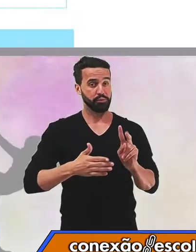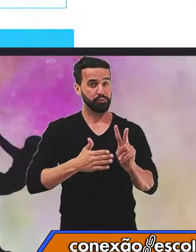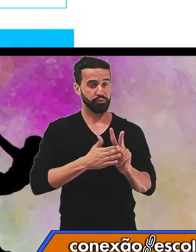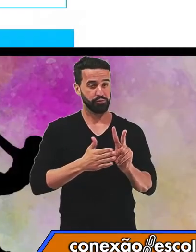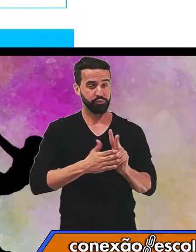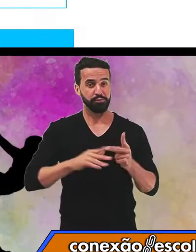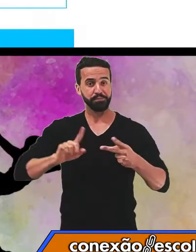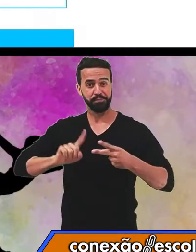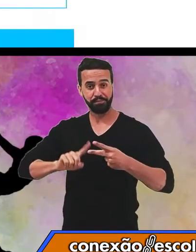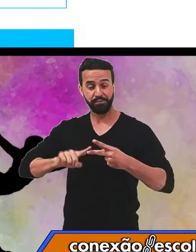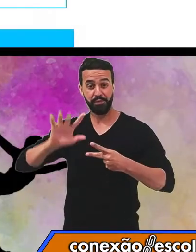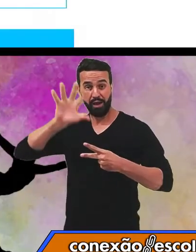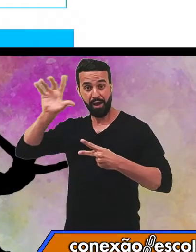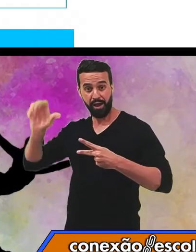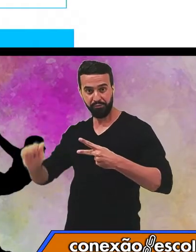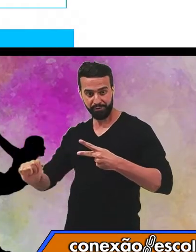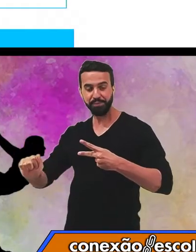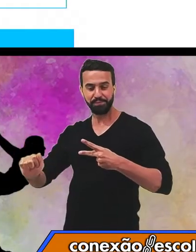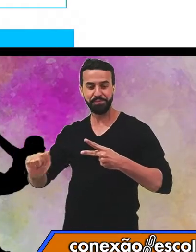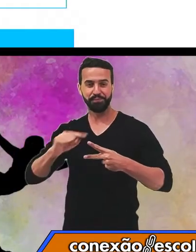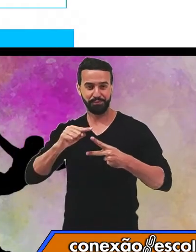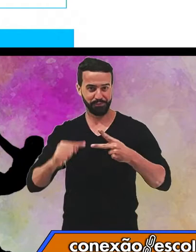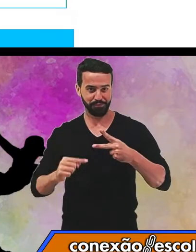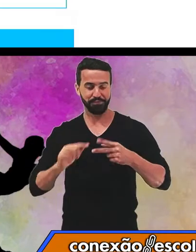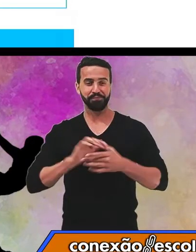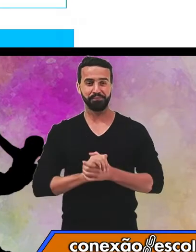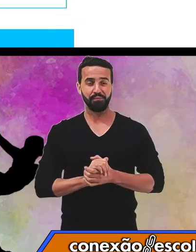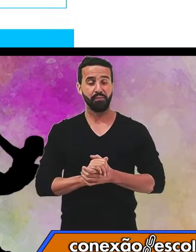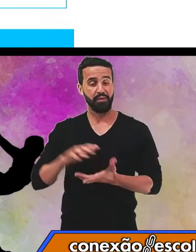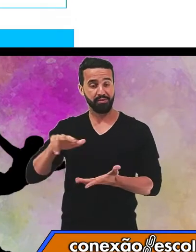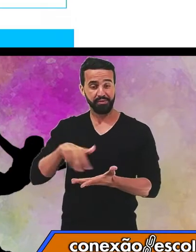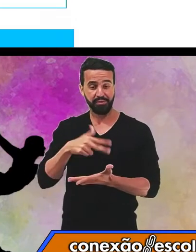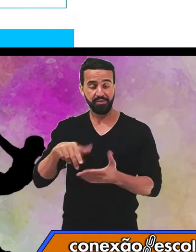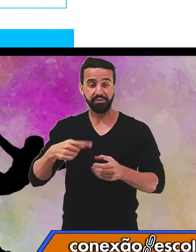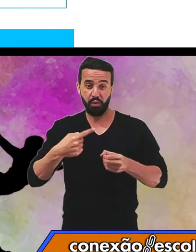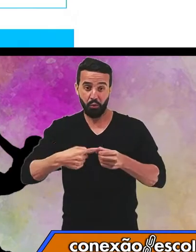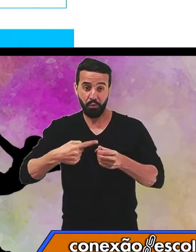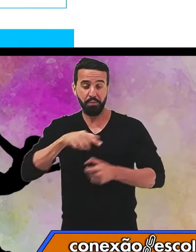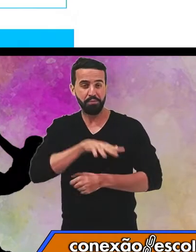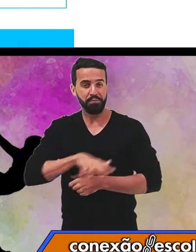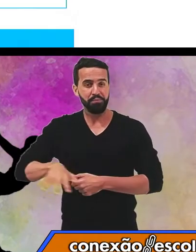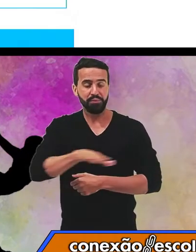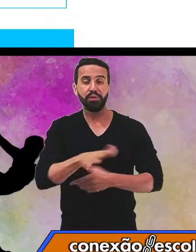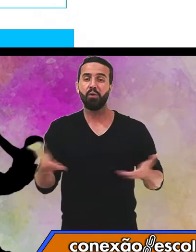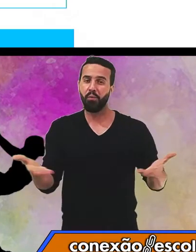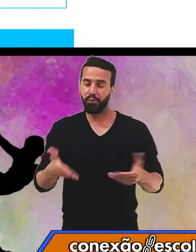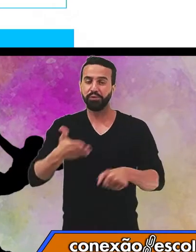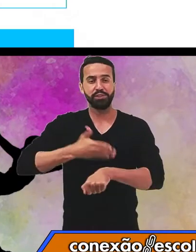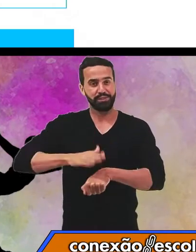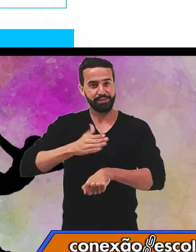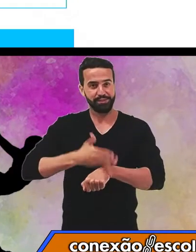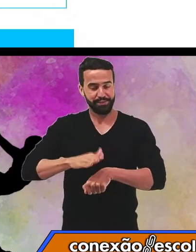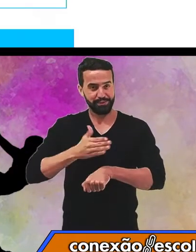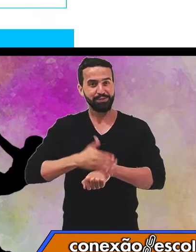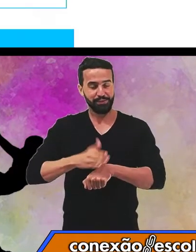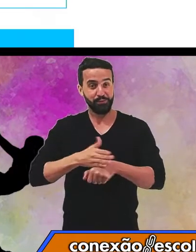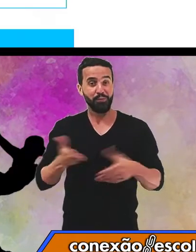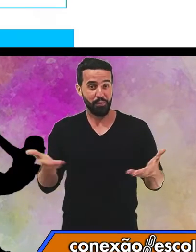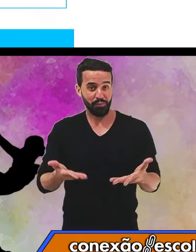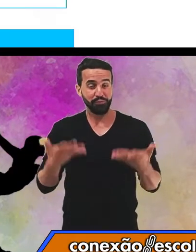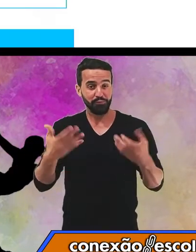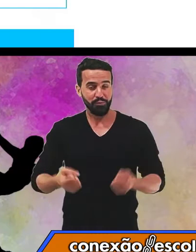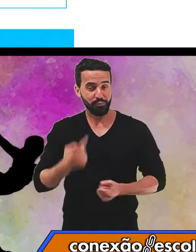indígena e africana. E é sobre as danças urbanas que nós vamos fazer a nossa atividade prática de hoje. Tá certo?